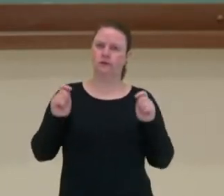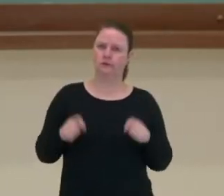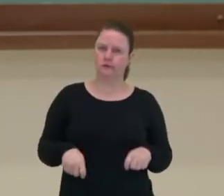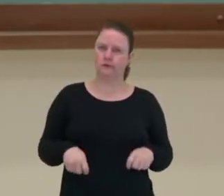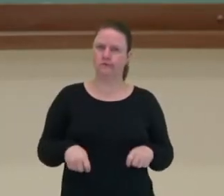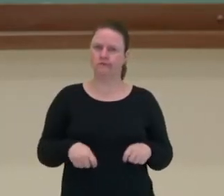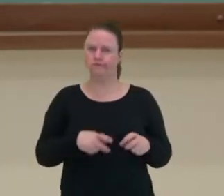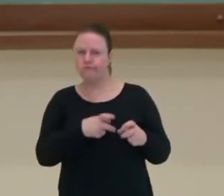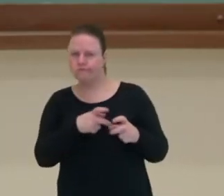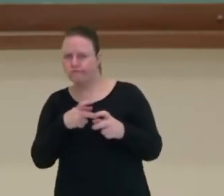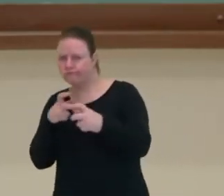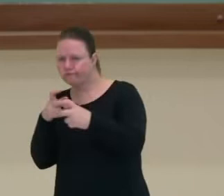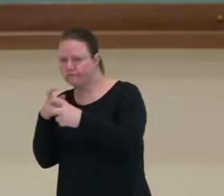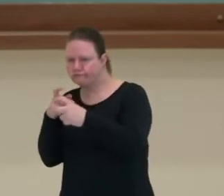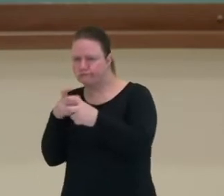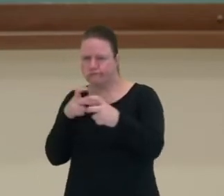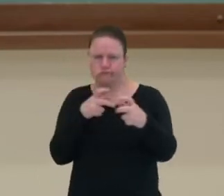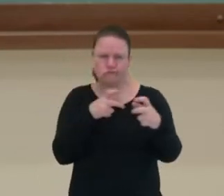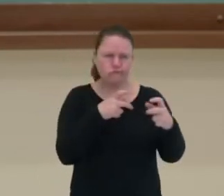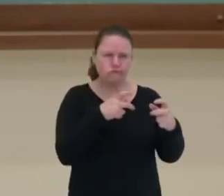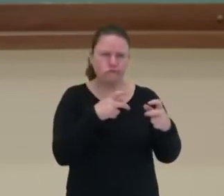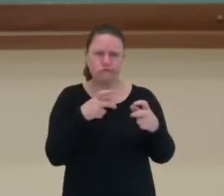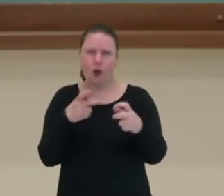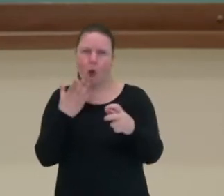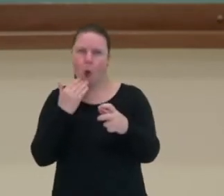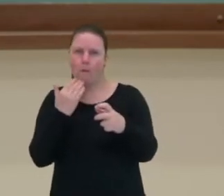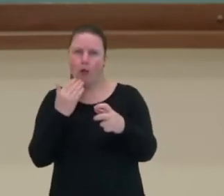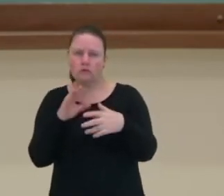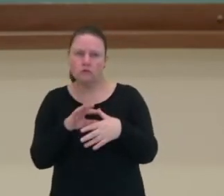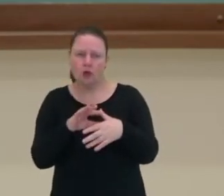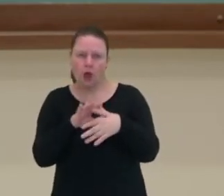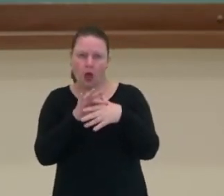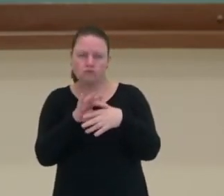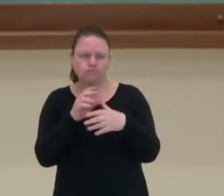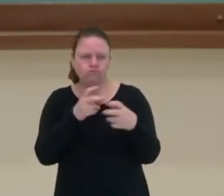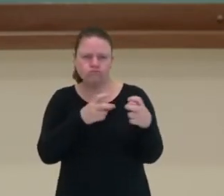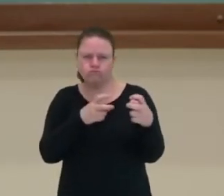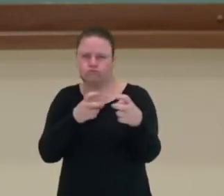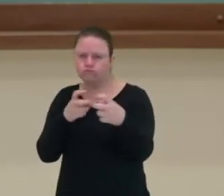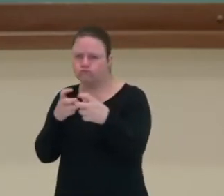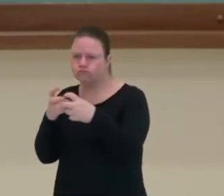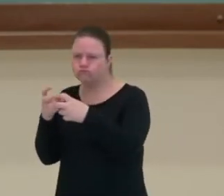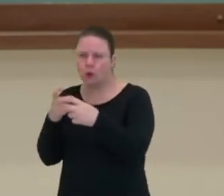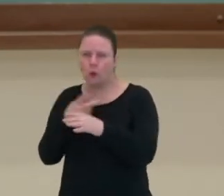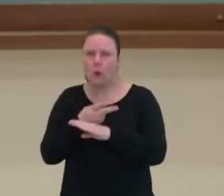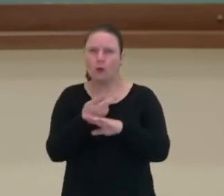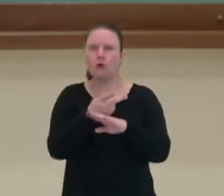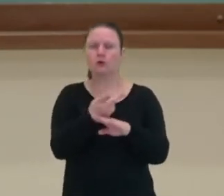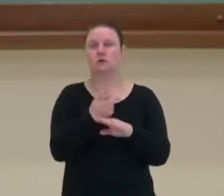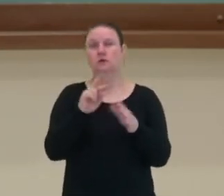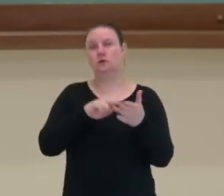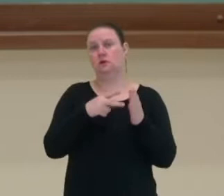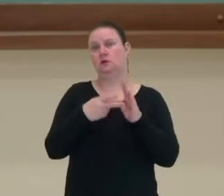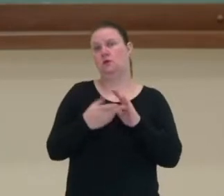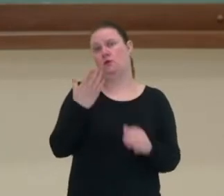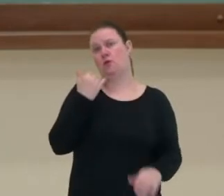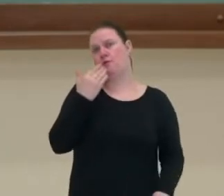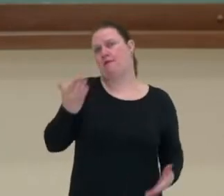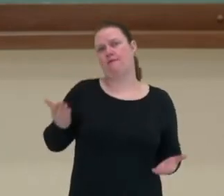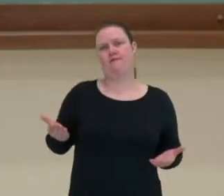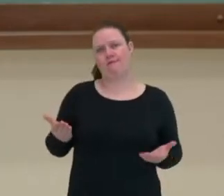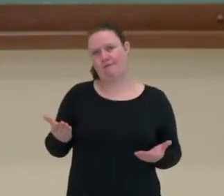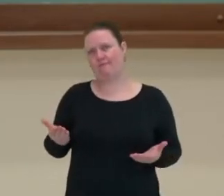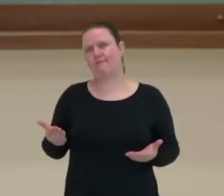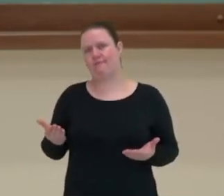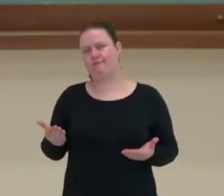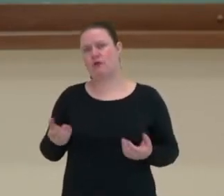caça, principalmente, e numa época em que caçar significava alimento, certo? Então,